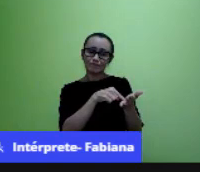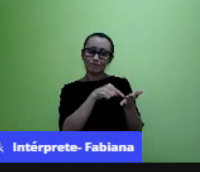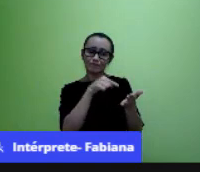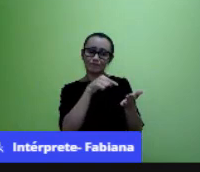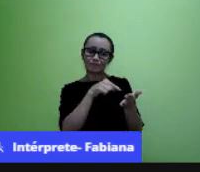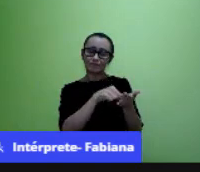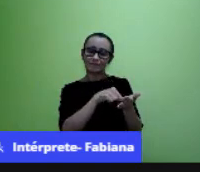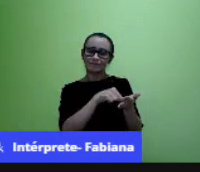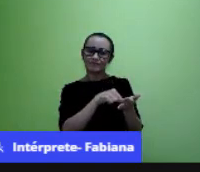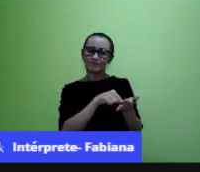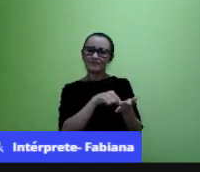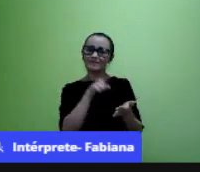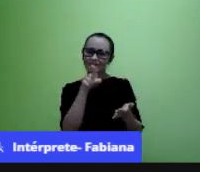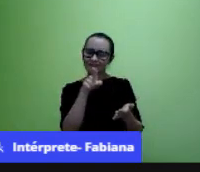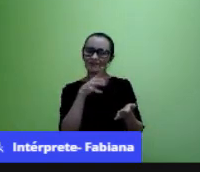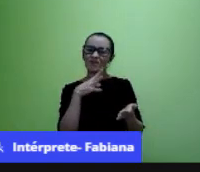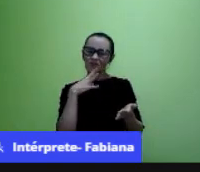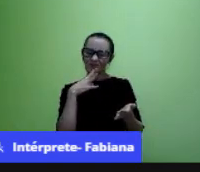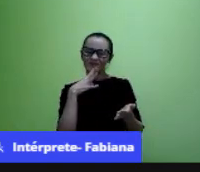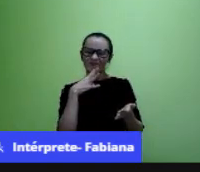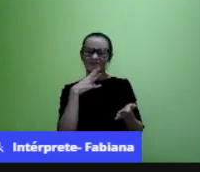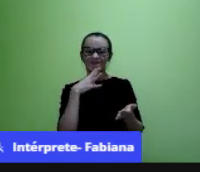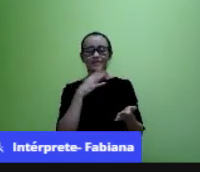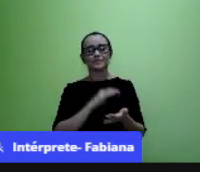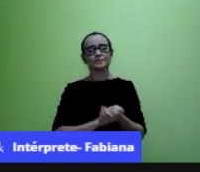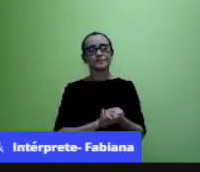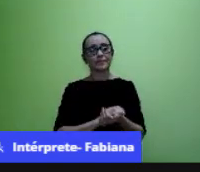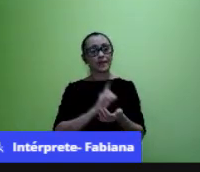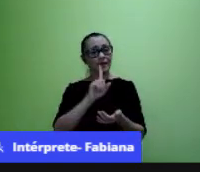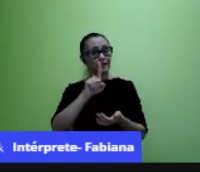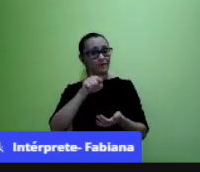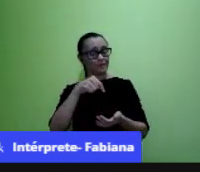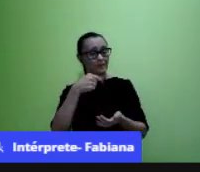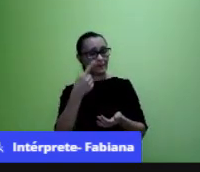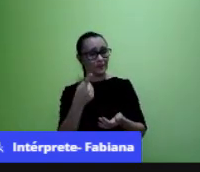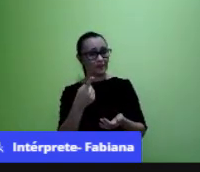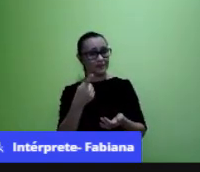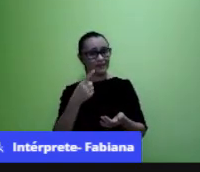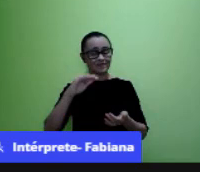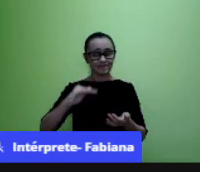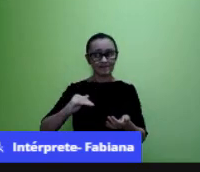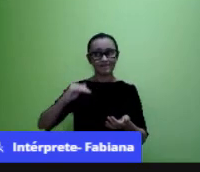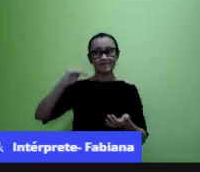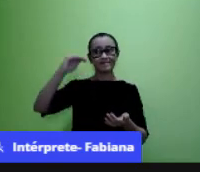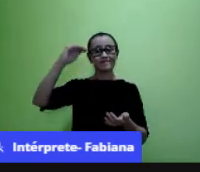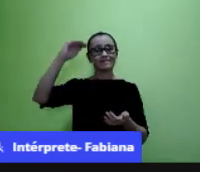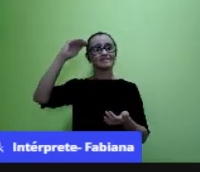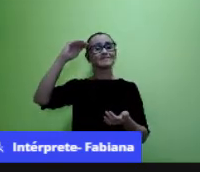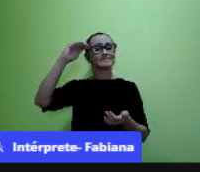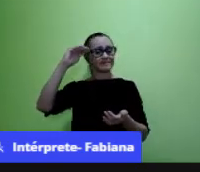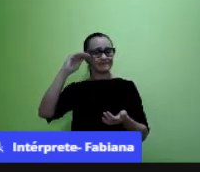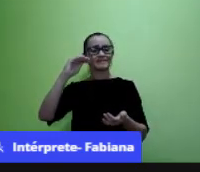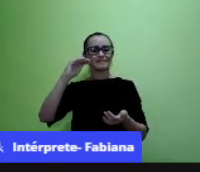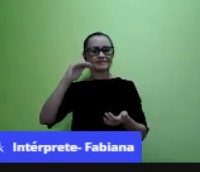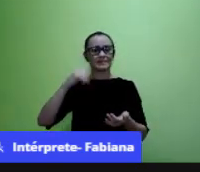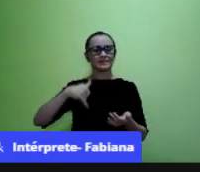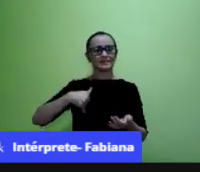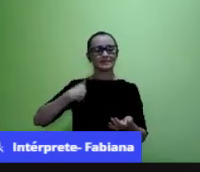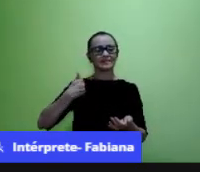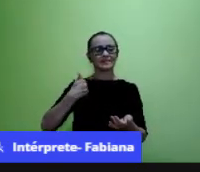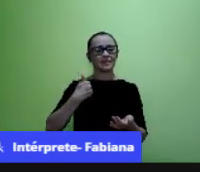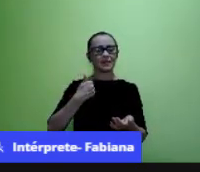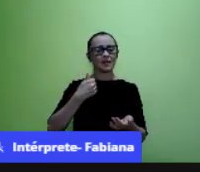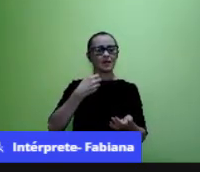Quem já deu essa musiquinha sabe. Daqui um pouco, ela já está fazendo os gestos. Ela com 3 aninhos, 2 anos e